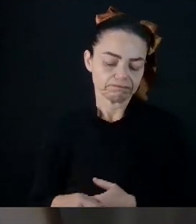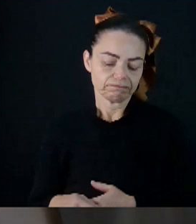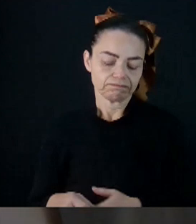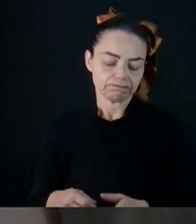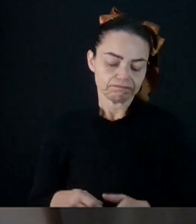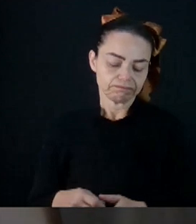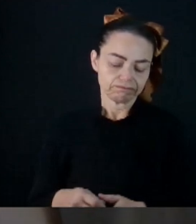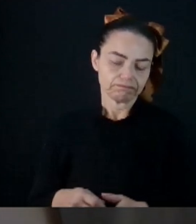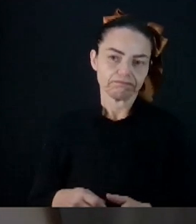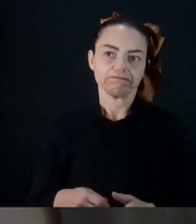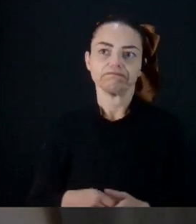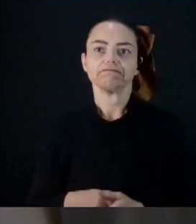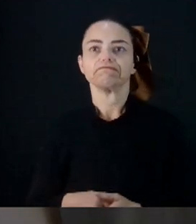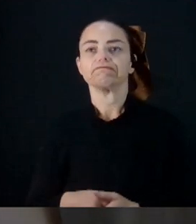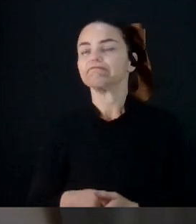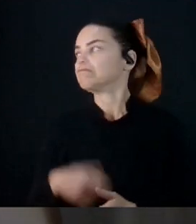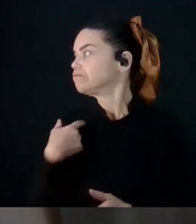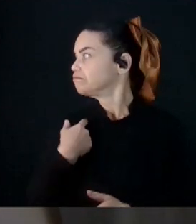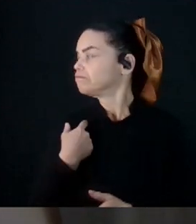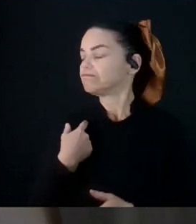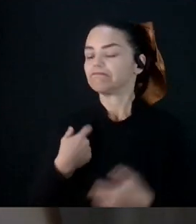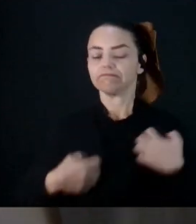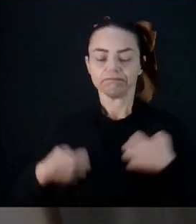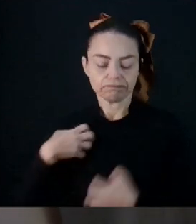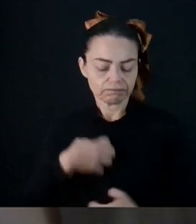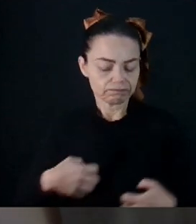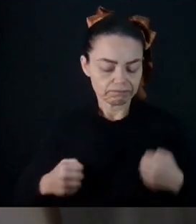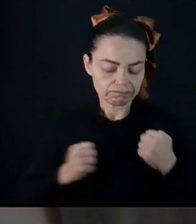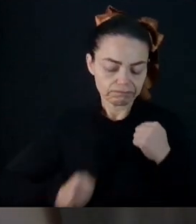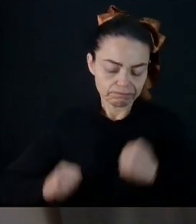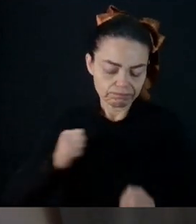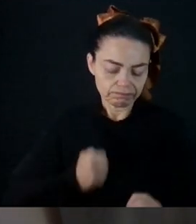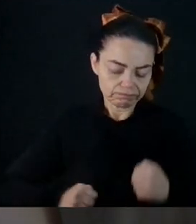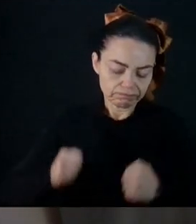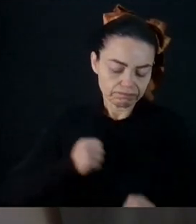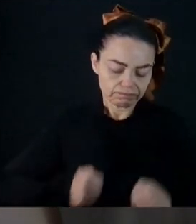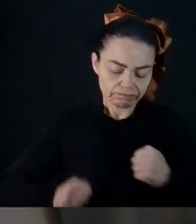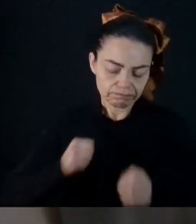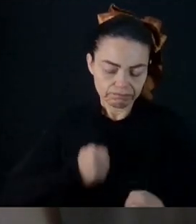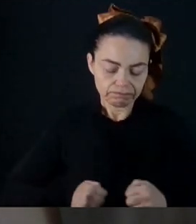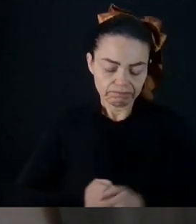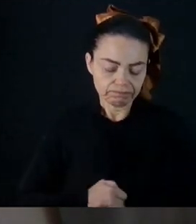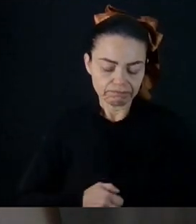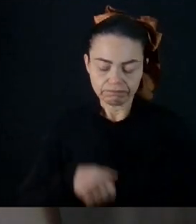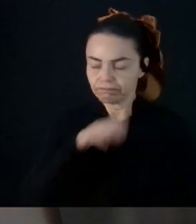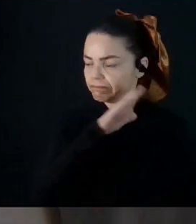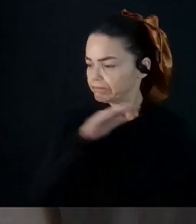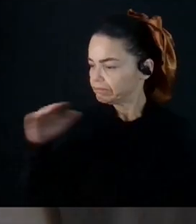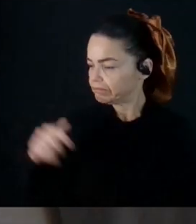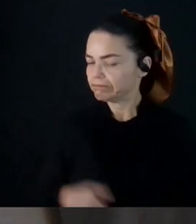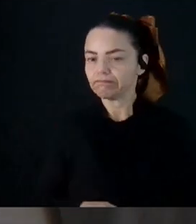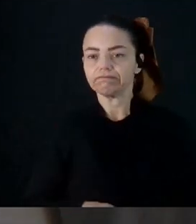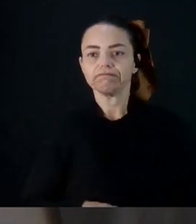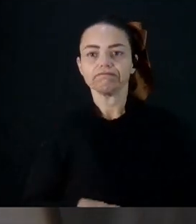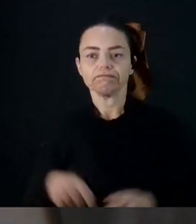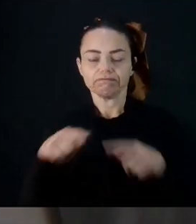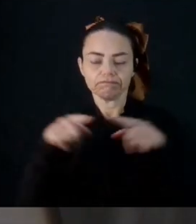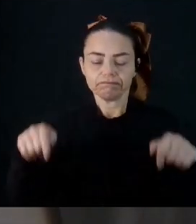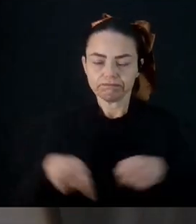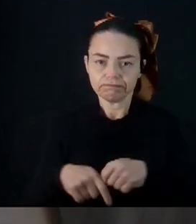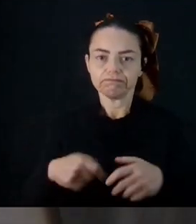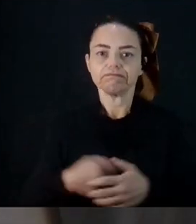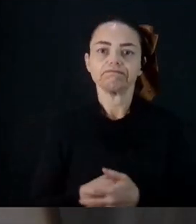essa questão da ansiedade. Olha aí. Né? Então, as crianças, você vê que chega no consultório, crianças cada vez